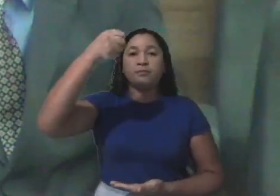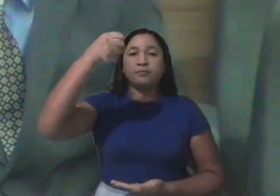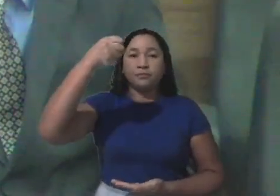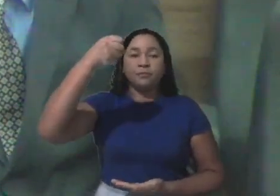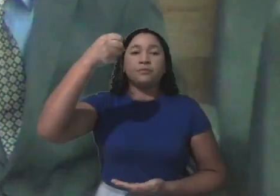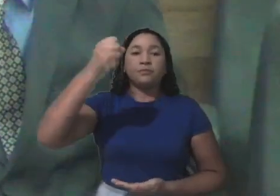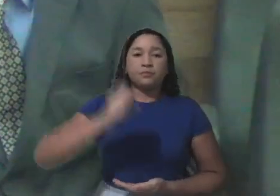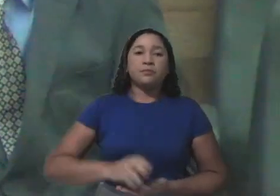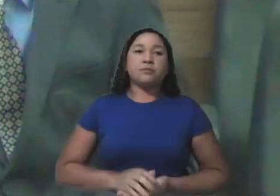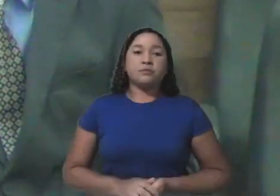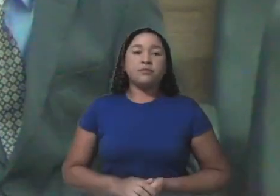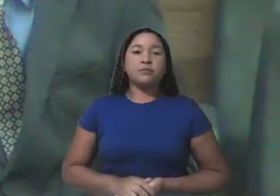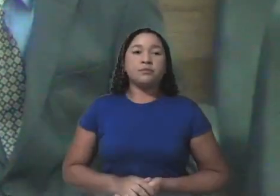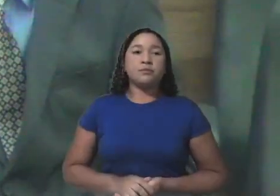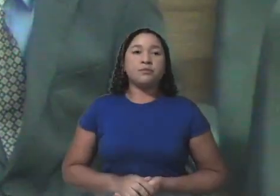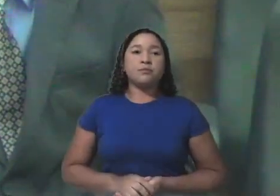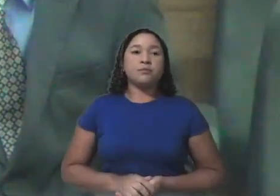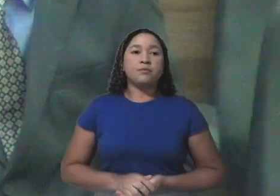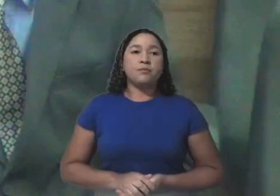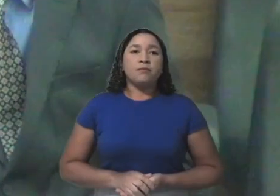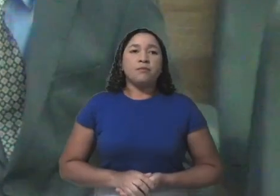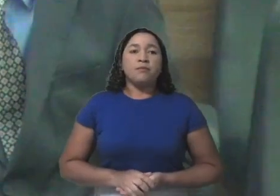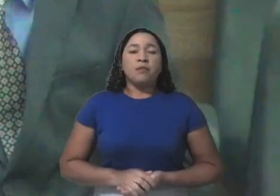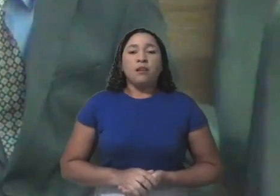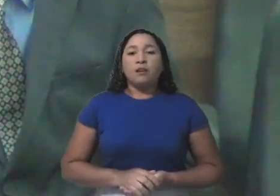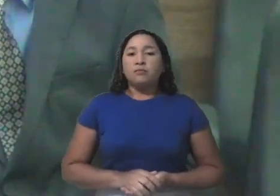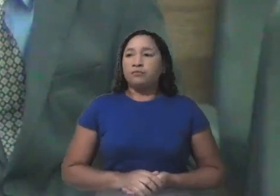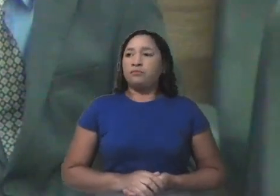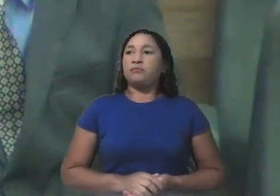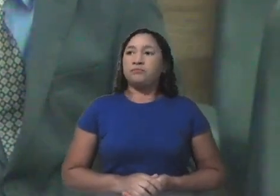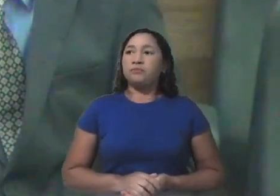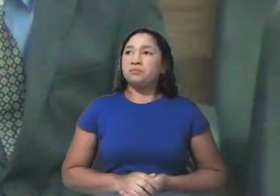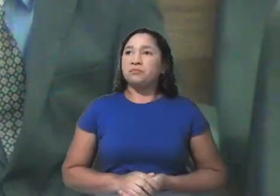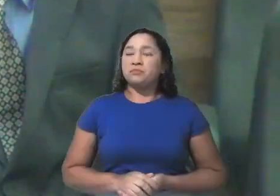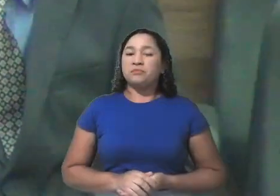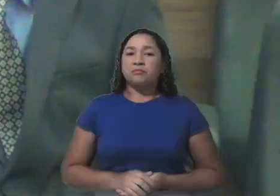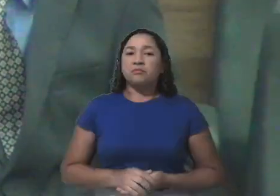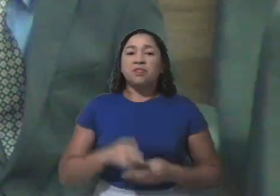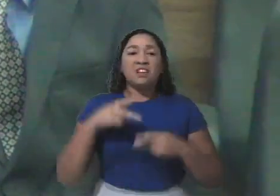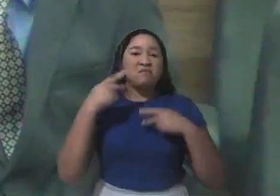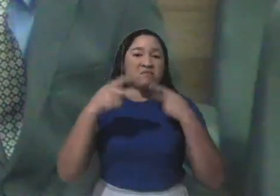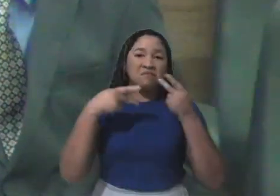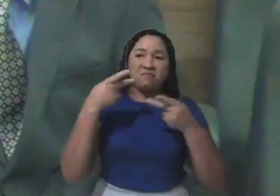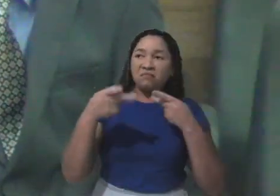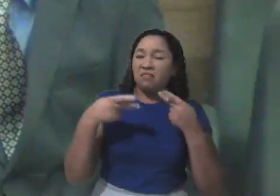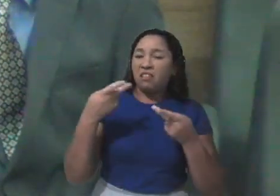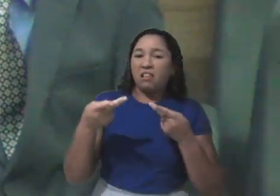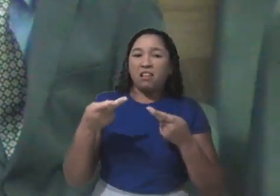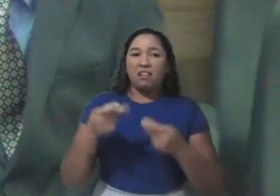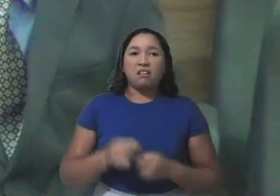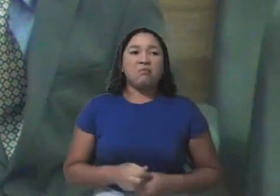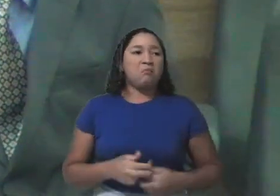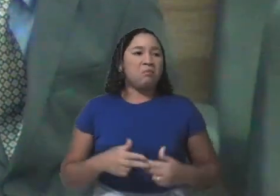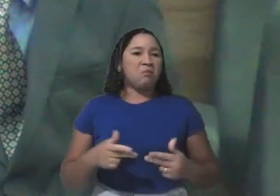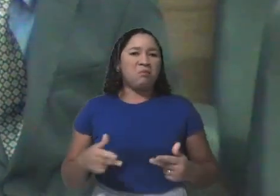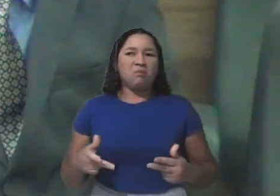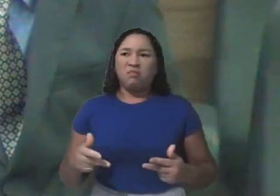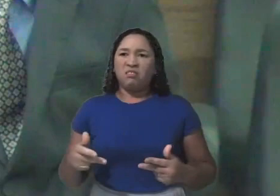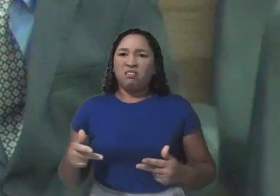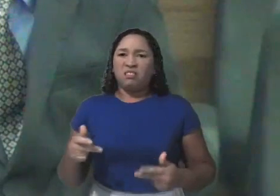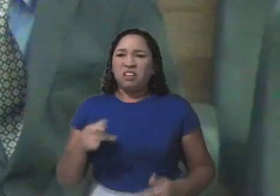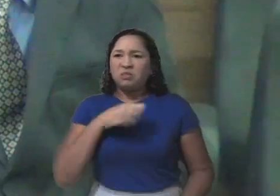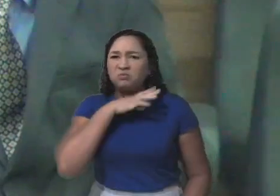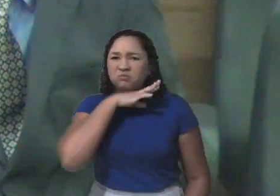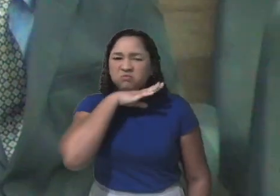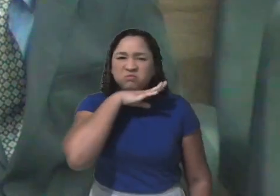E diziam coisas absurdas, usando da boa fé dos irmãos